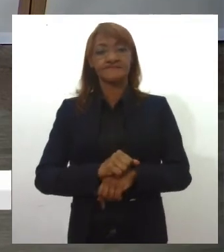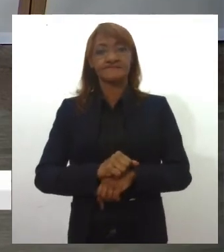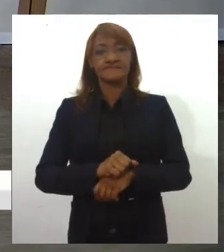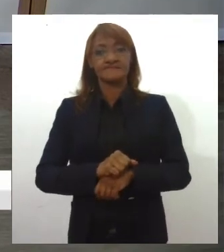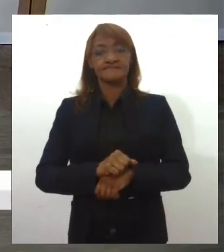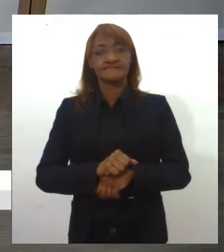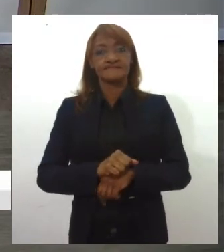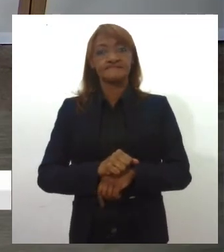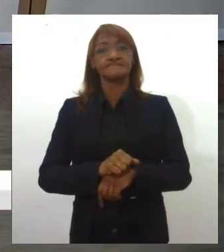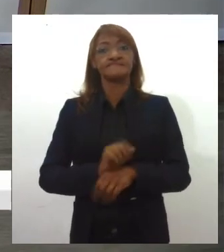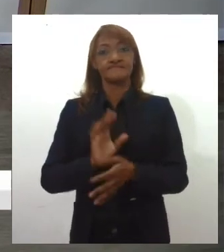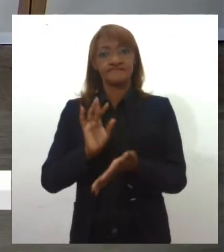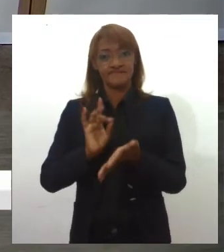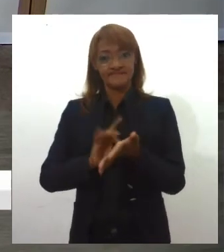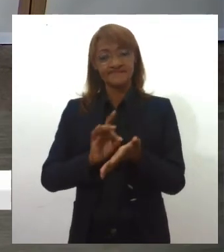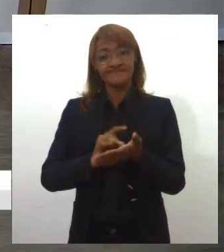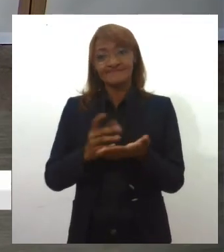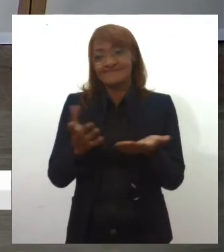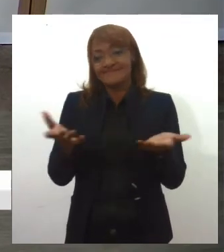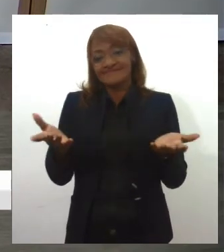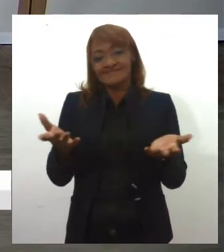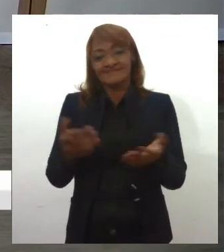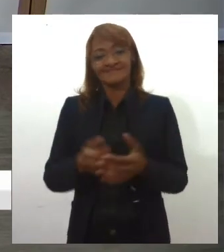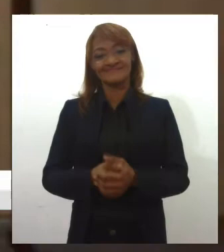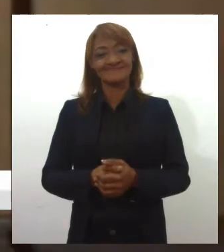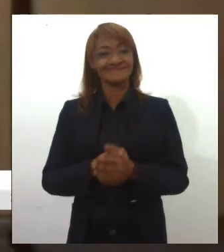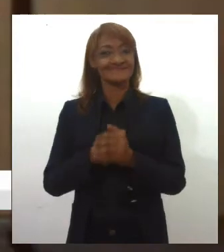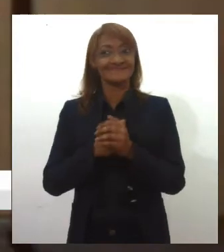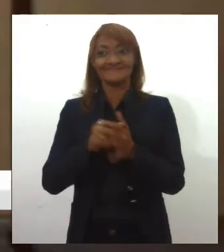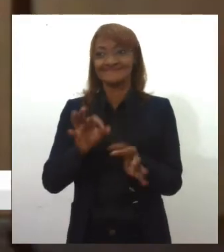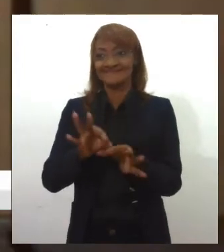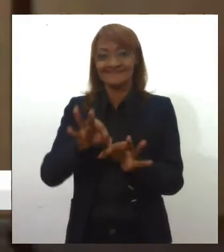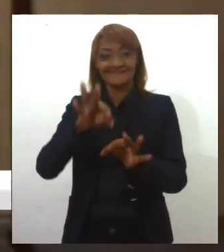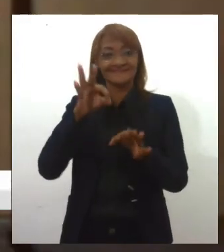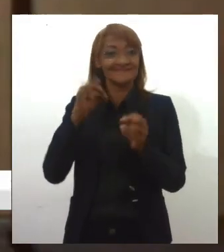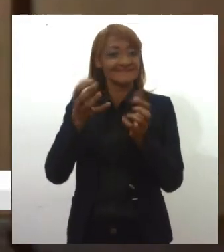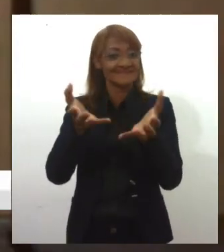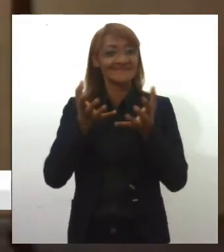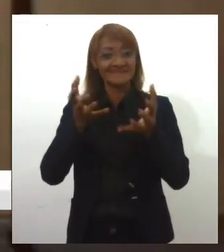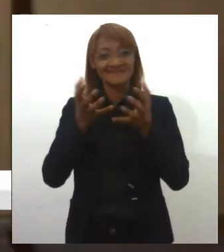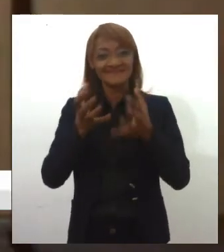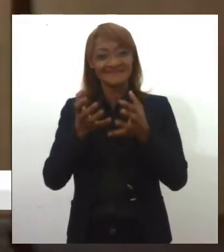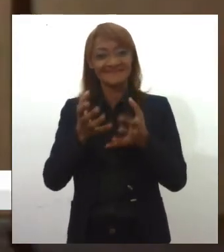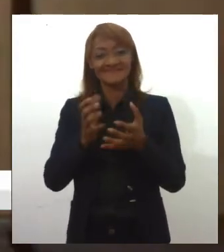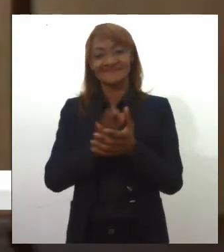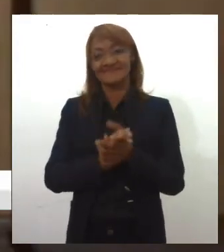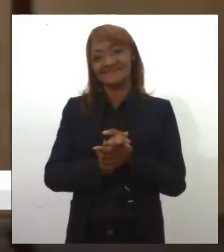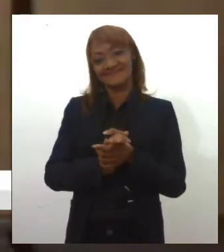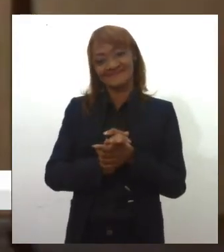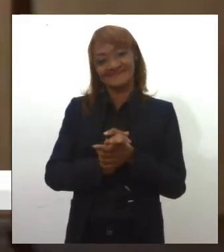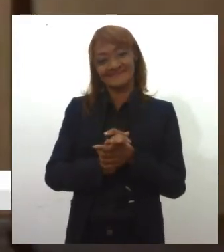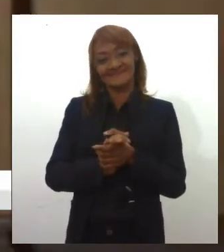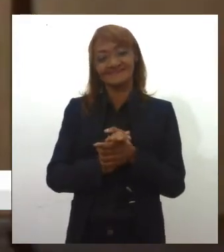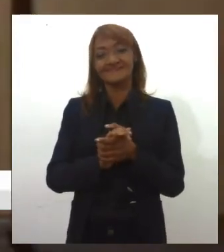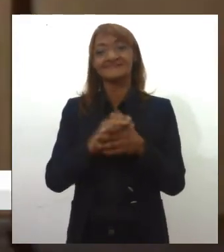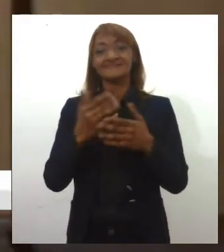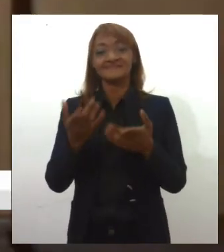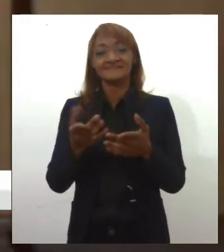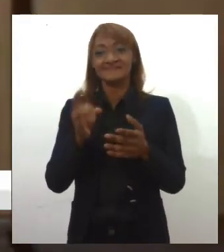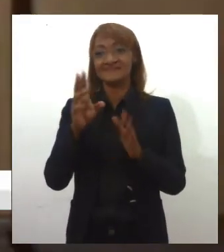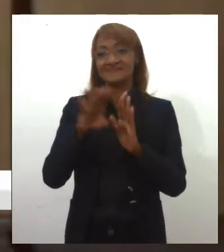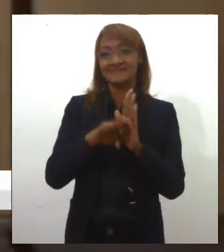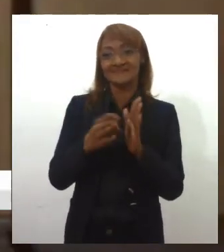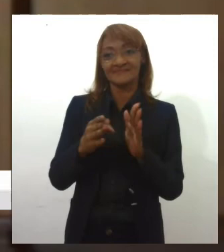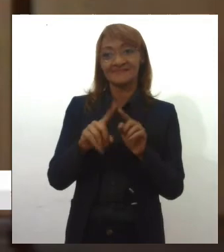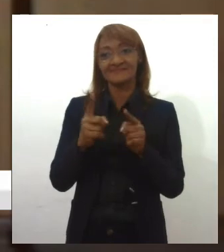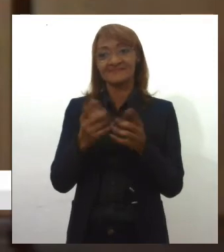Olha, de fato, uma pena, né? A gente teria aqui conteúdo Exato. E discussão por uma série inteira, não só um programa.